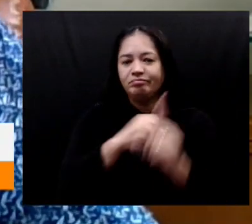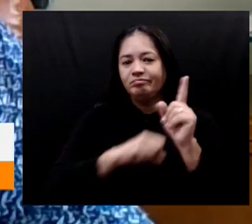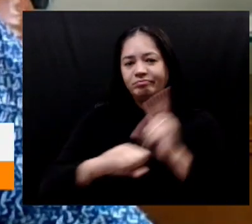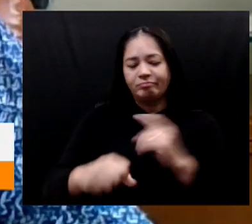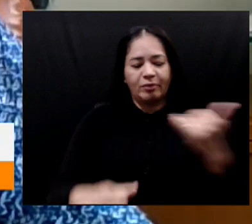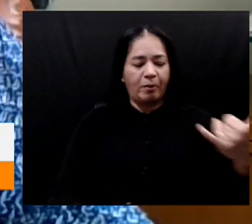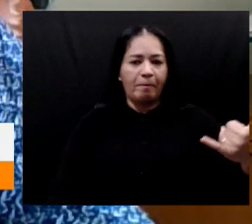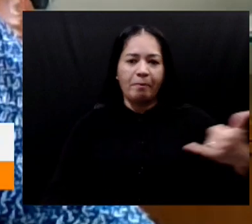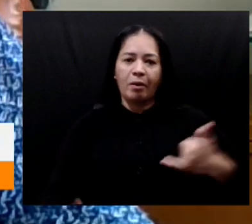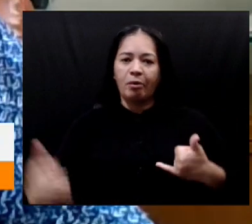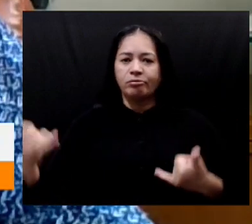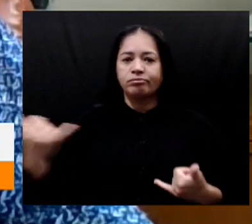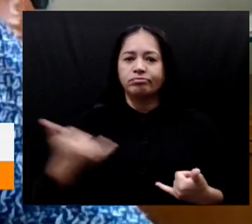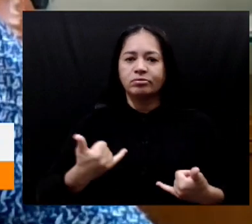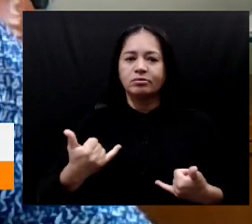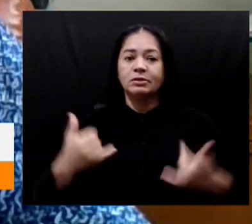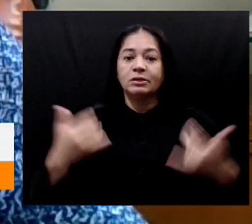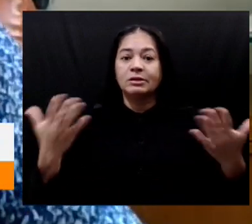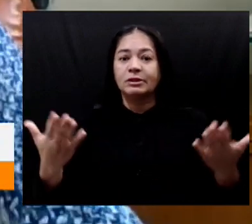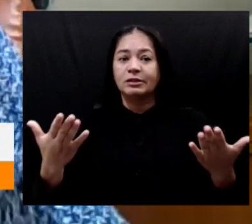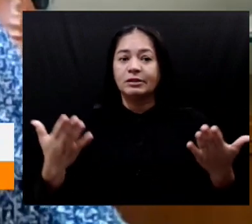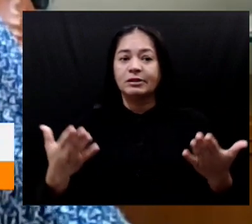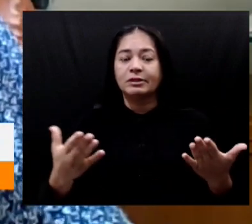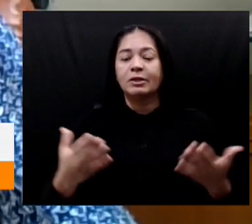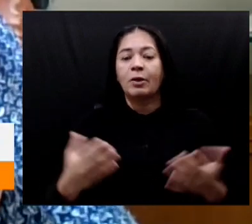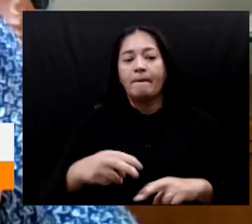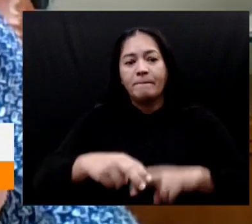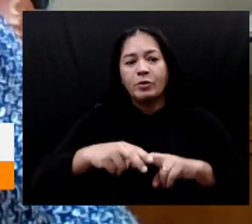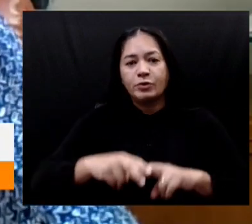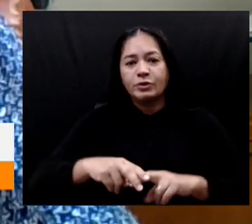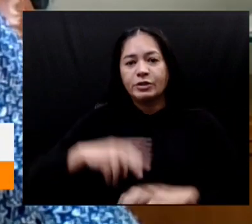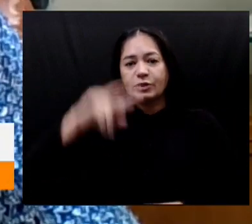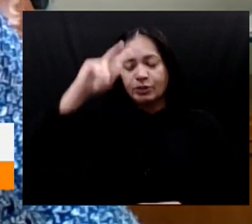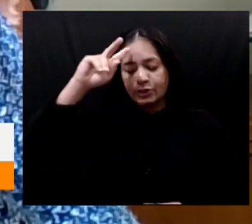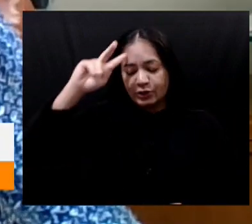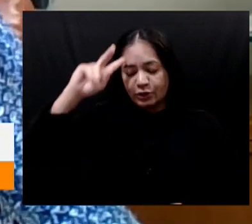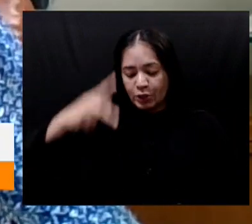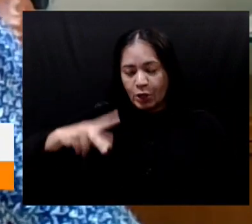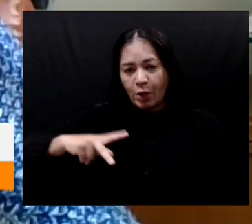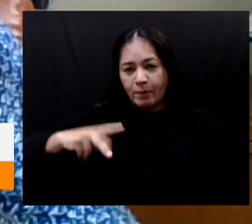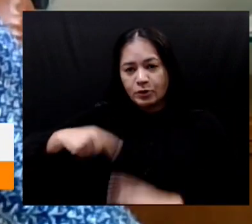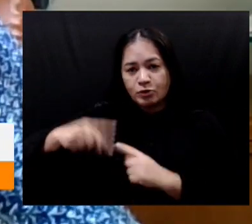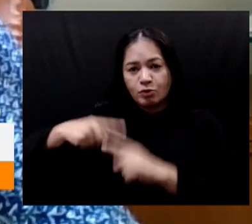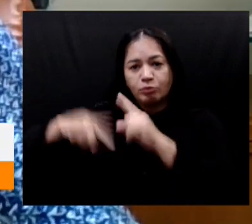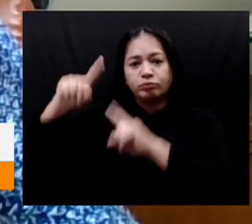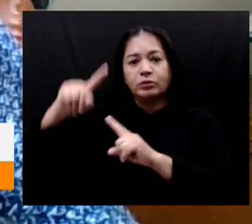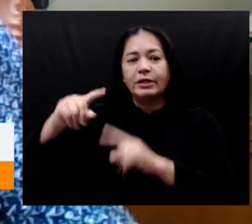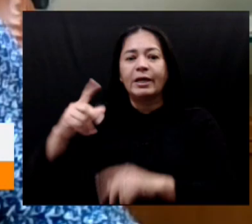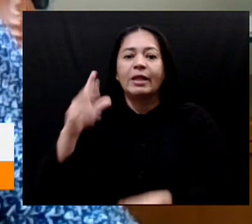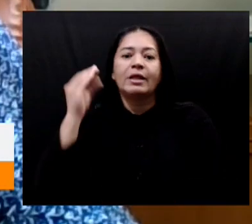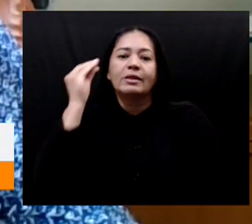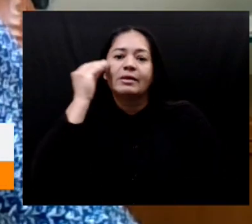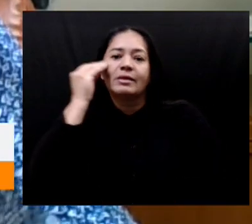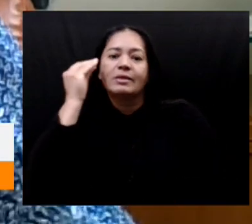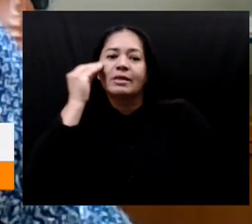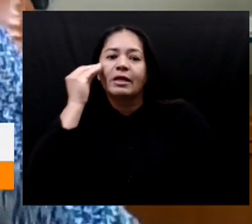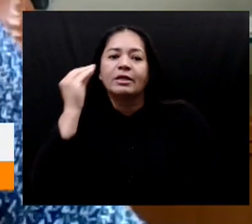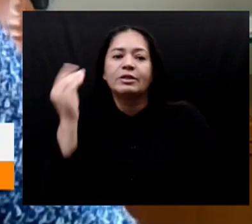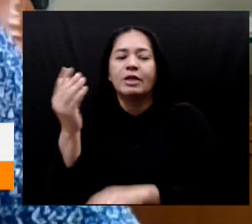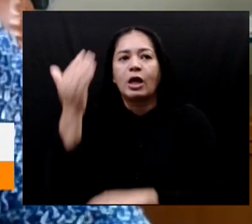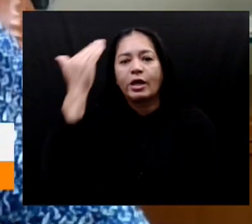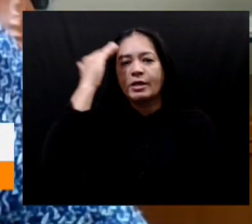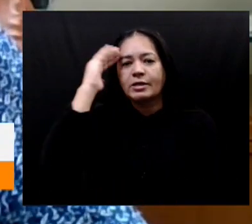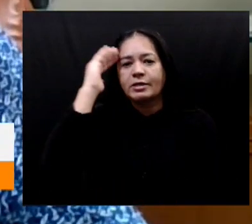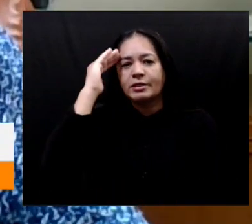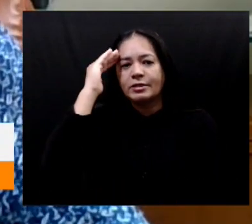Então, a transpessoal procura compreender a dimensão do indivíduo, mas também dos relacionamentos,